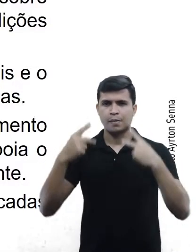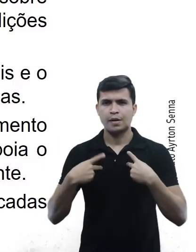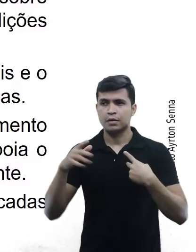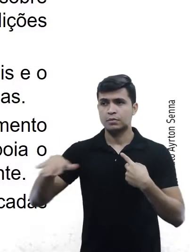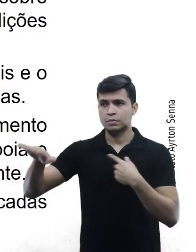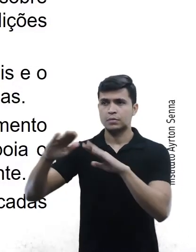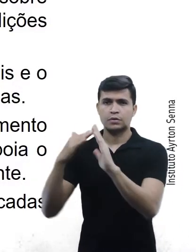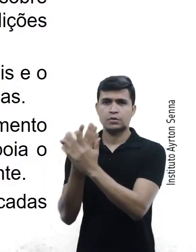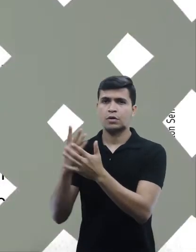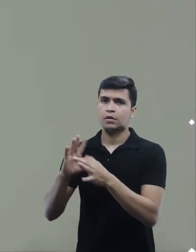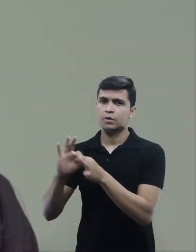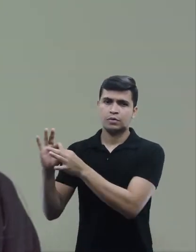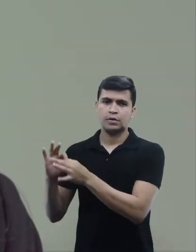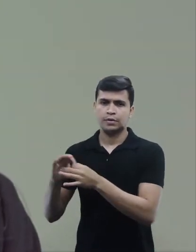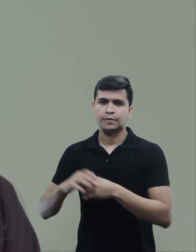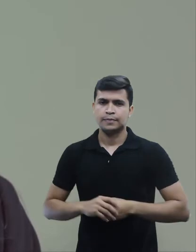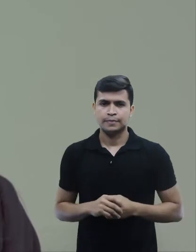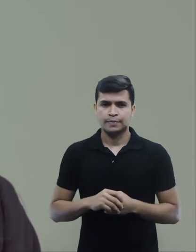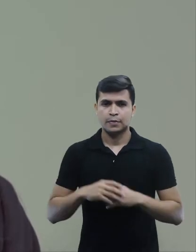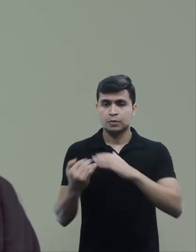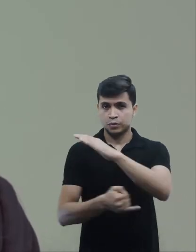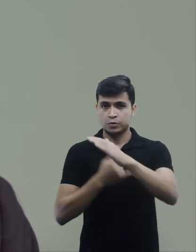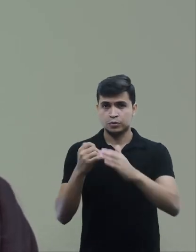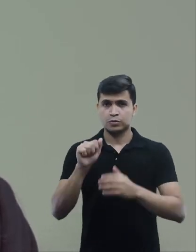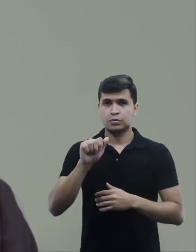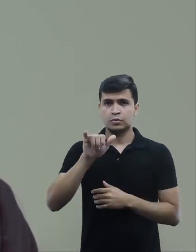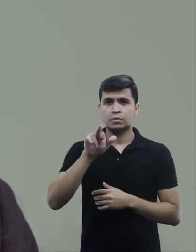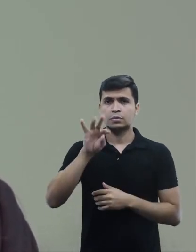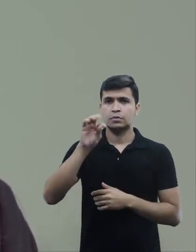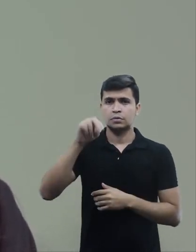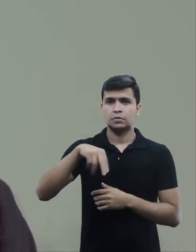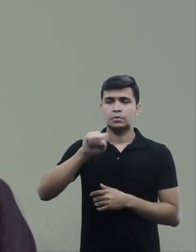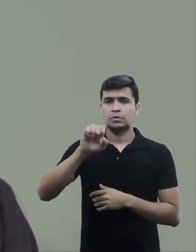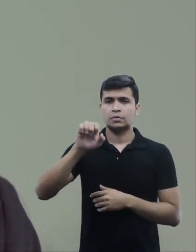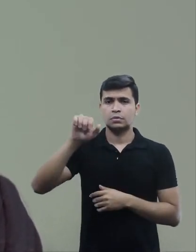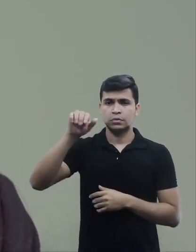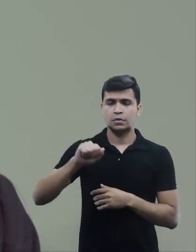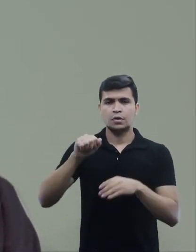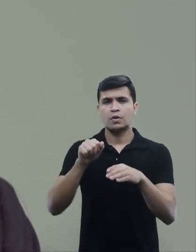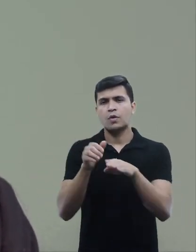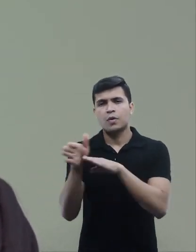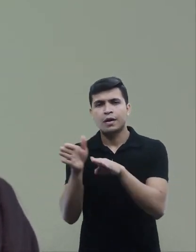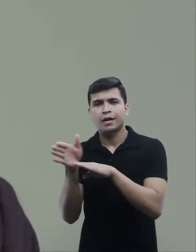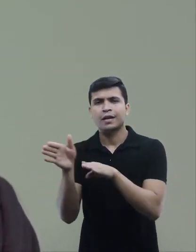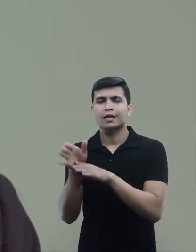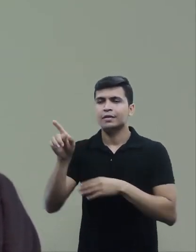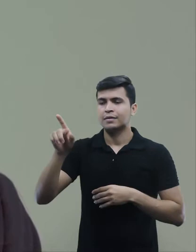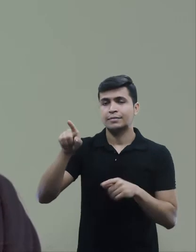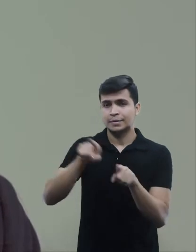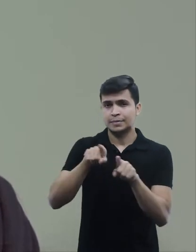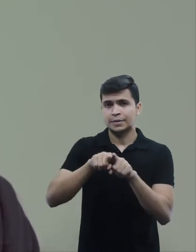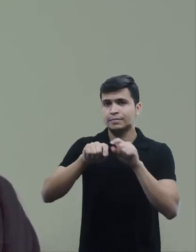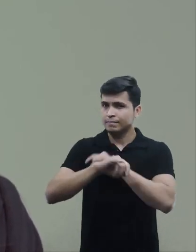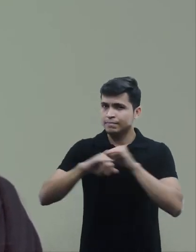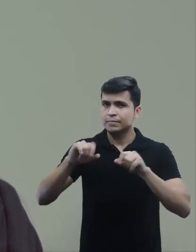maior vulnerabilidade. O Instituto Ayrton Senna orienta as secretarias de educação sobre o uso dos resultados, mas